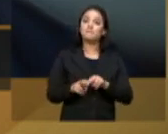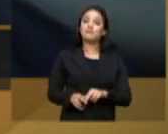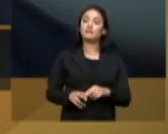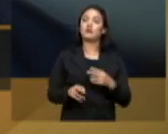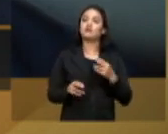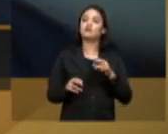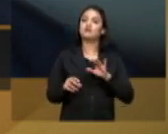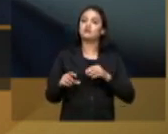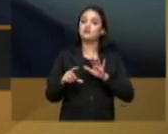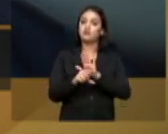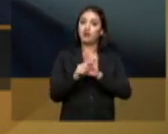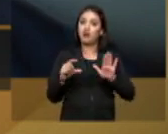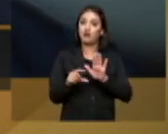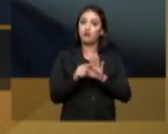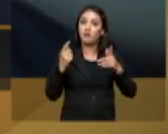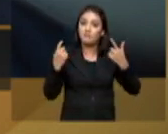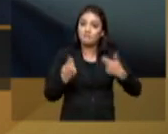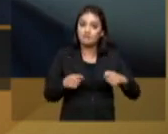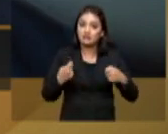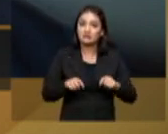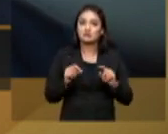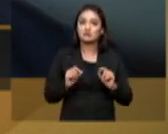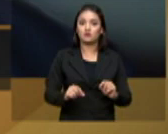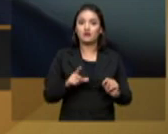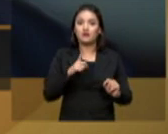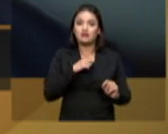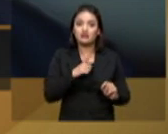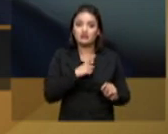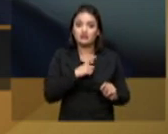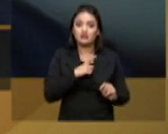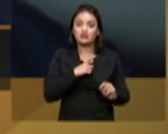parágrafos devem observar a